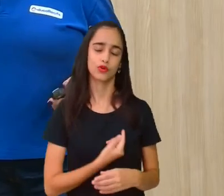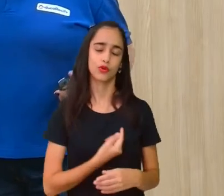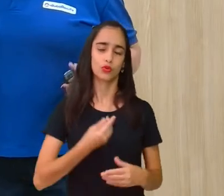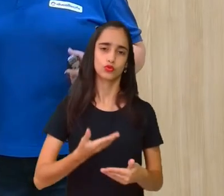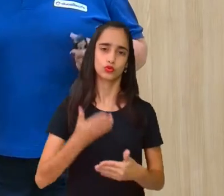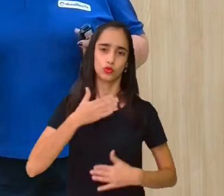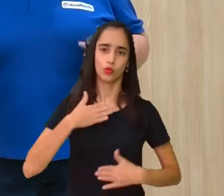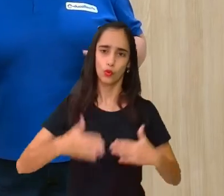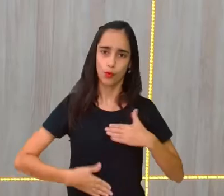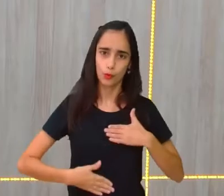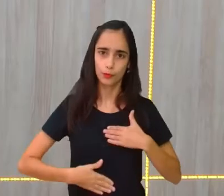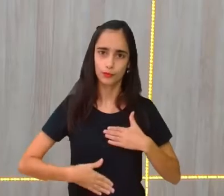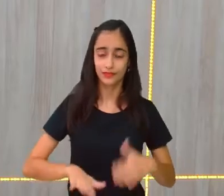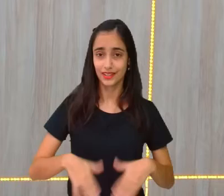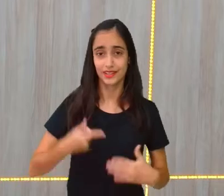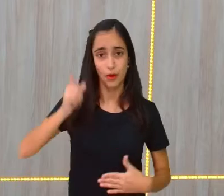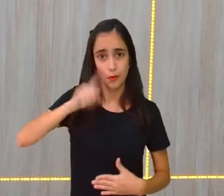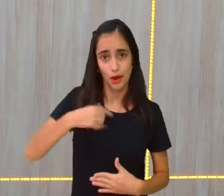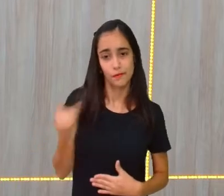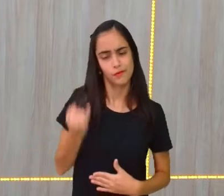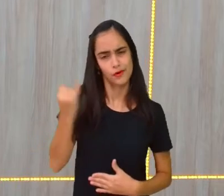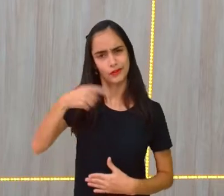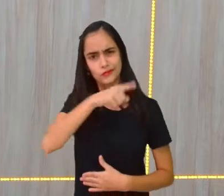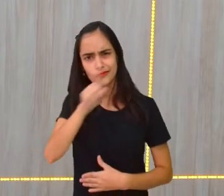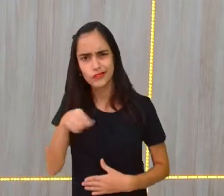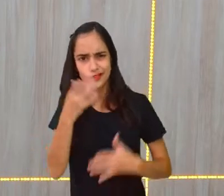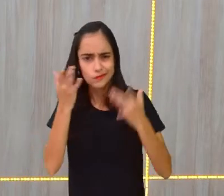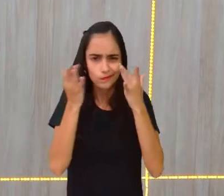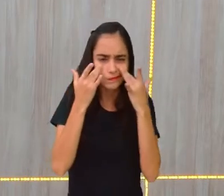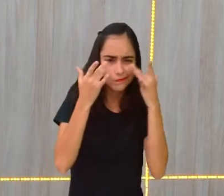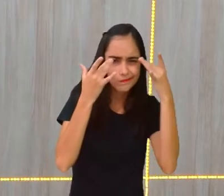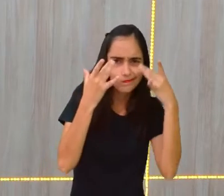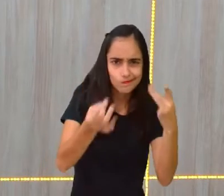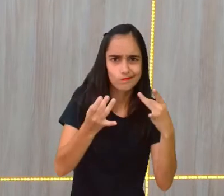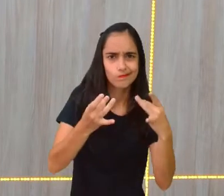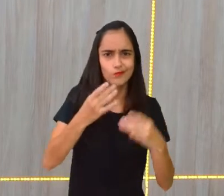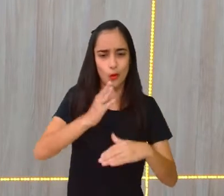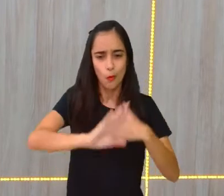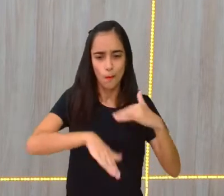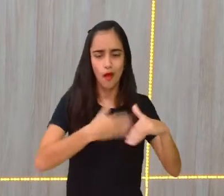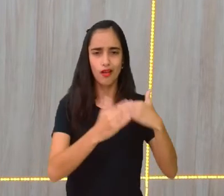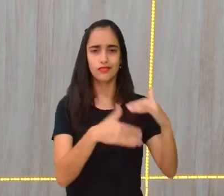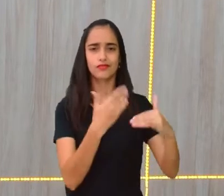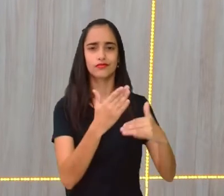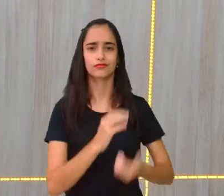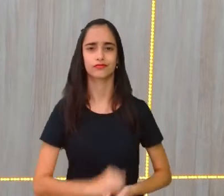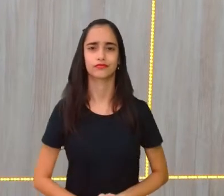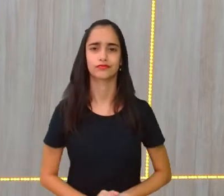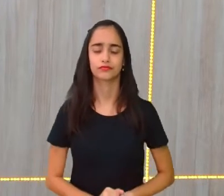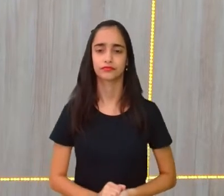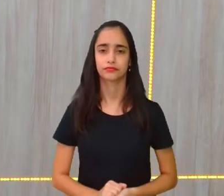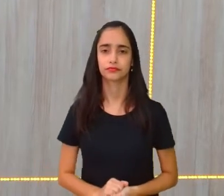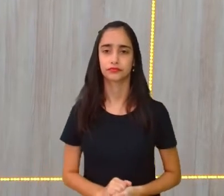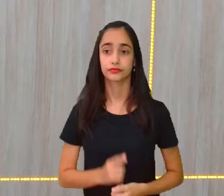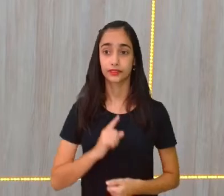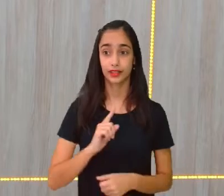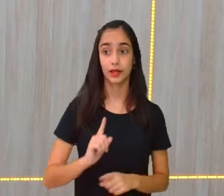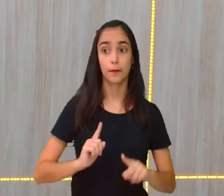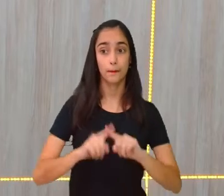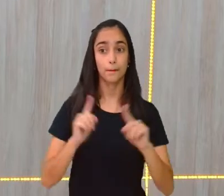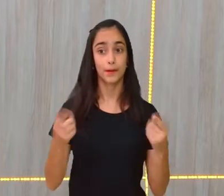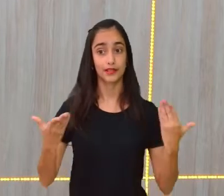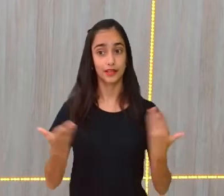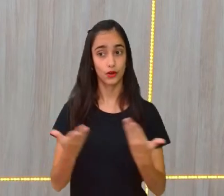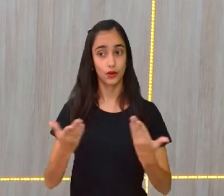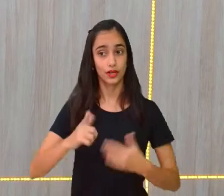aí de vocês observarem um processo inflamatório. Mas ainda, eu tenho algo agora